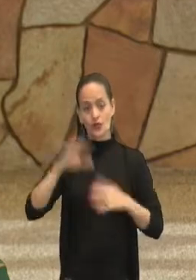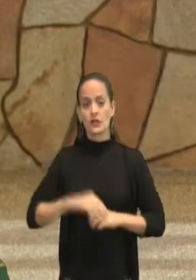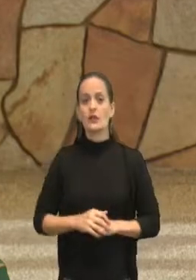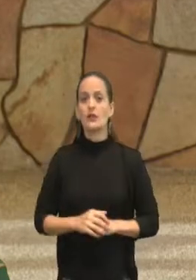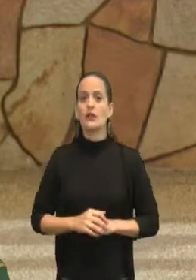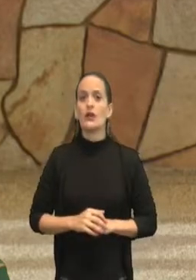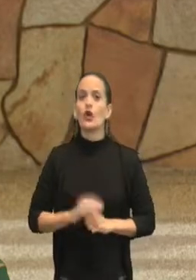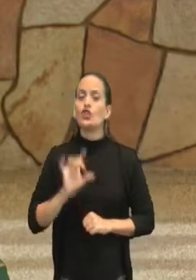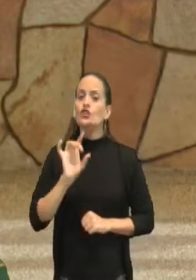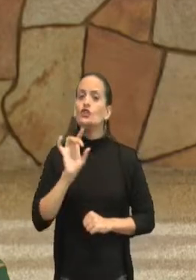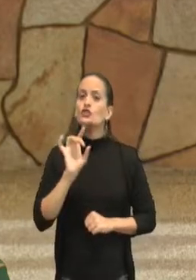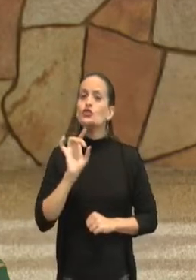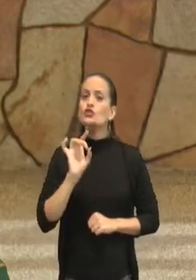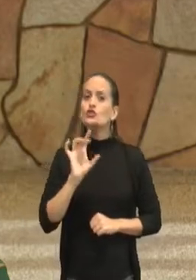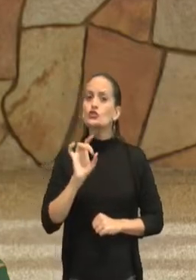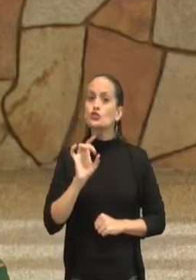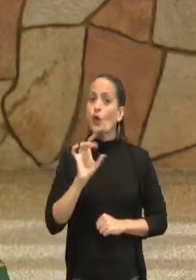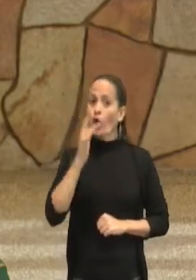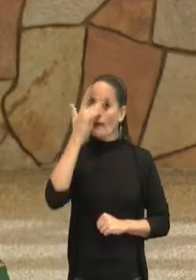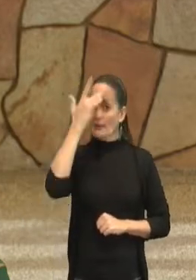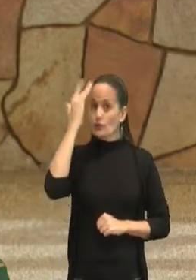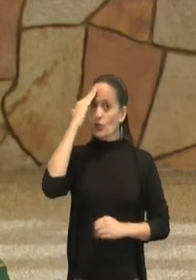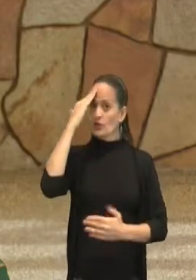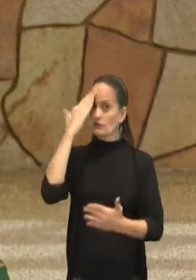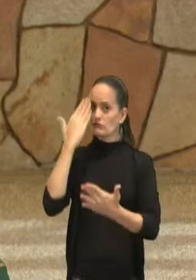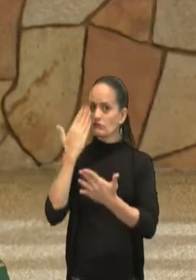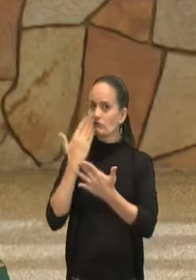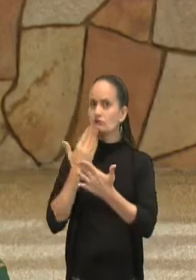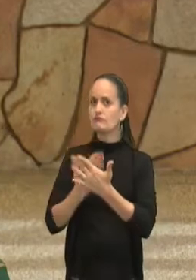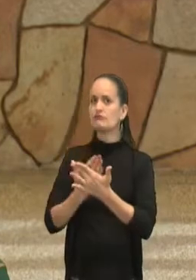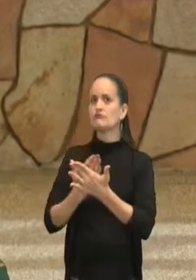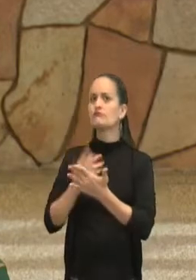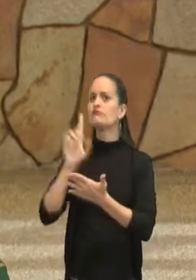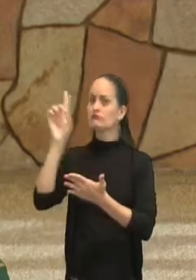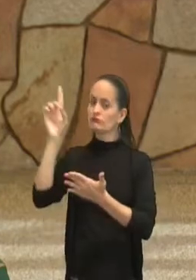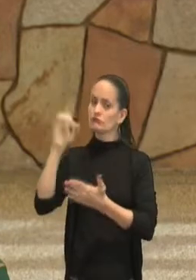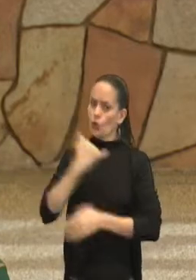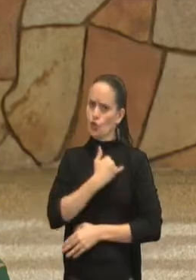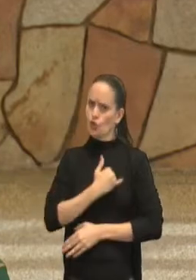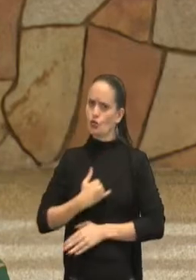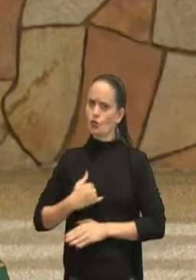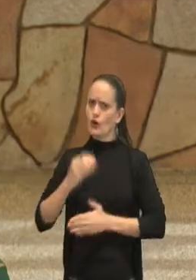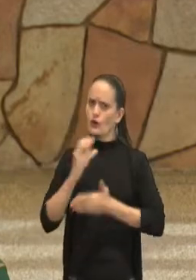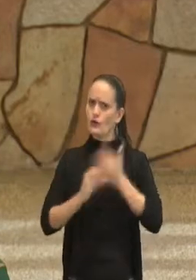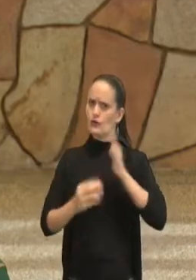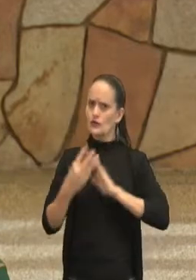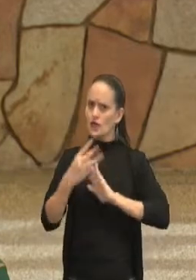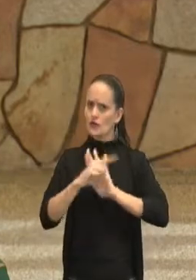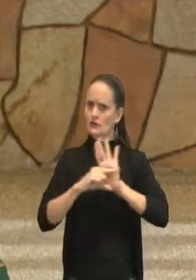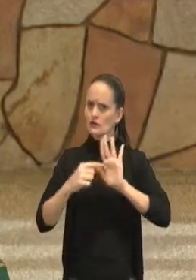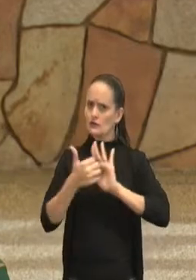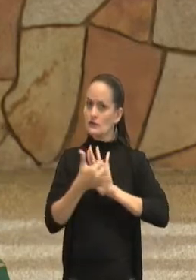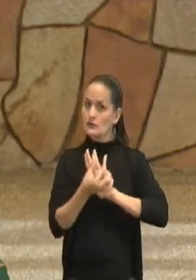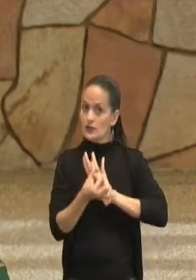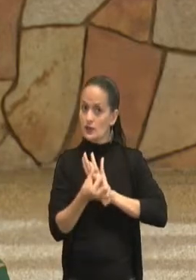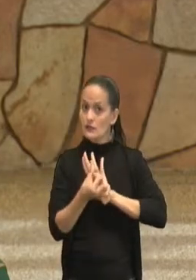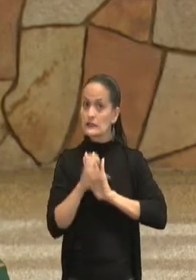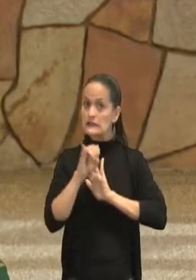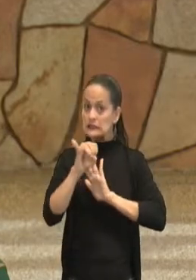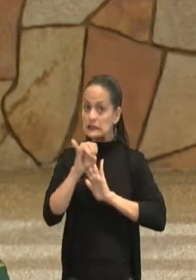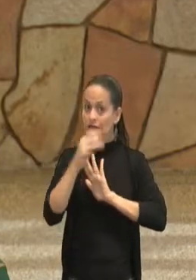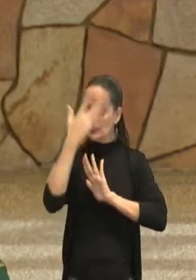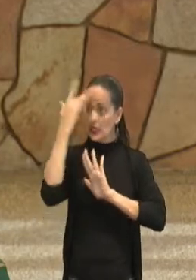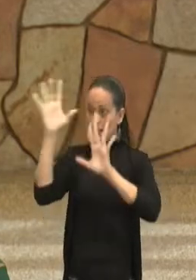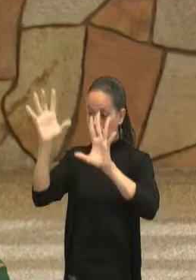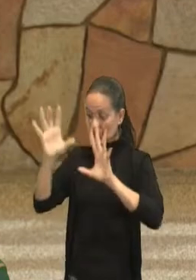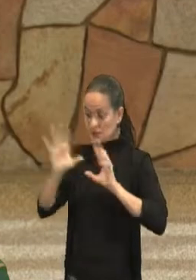só aquele que crê. Temos isso em João 3,16, Deus amou o mundo de tal maneira que deu o seu Filho